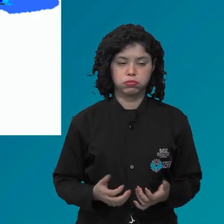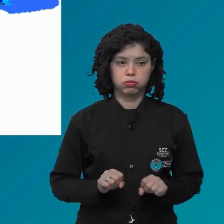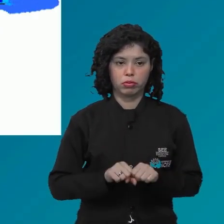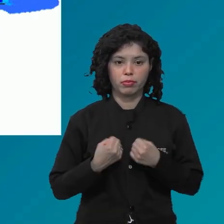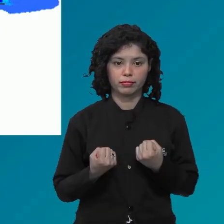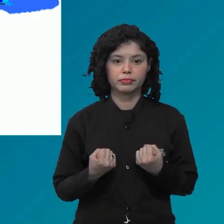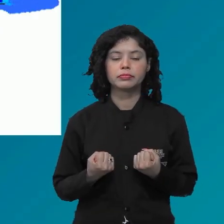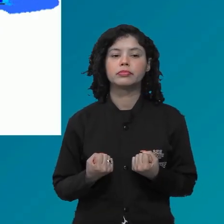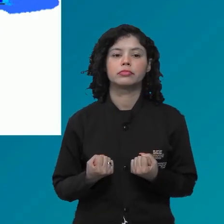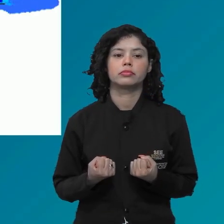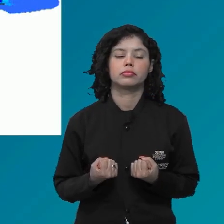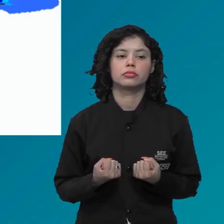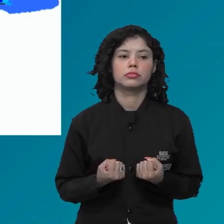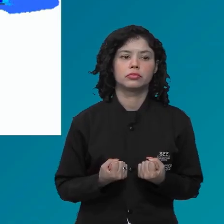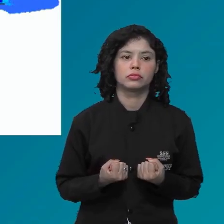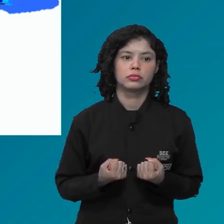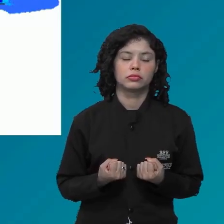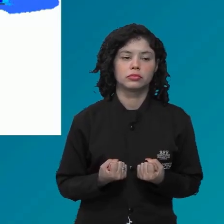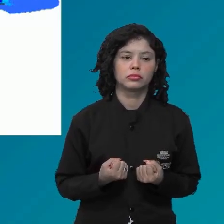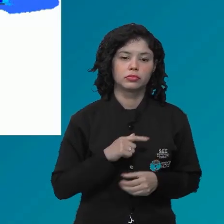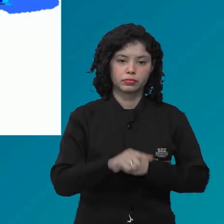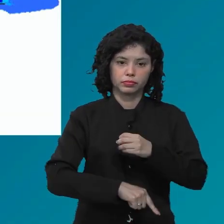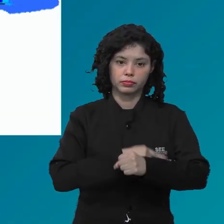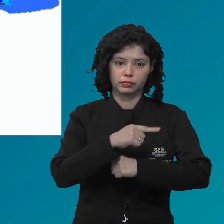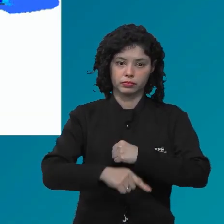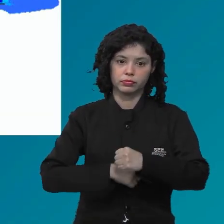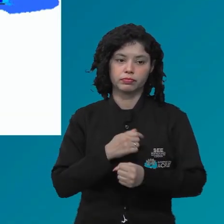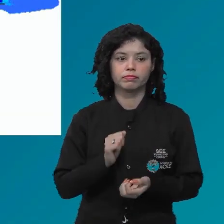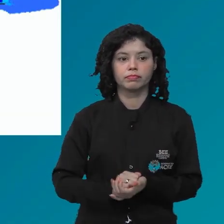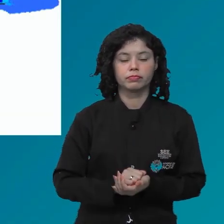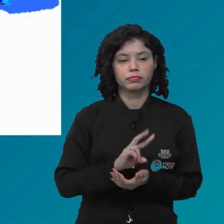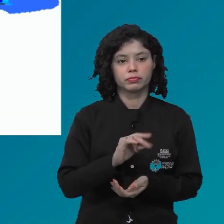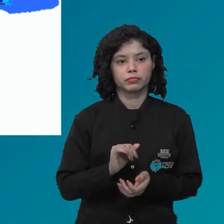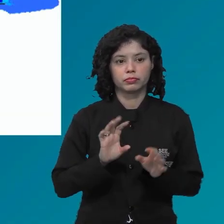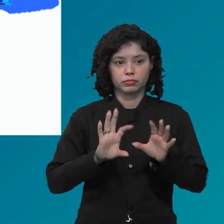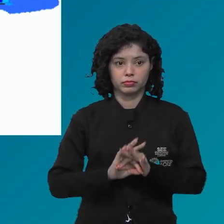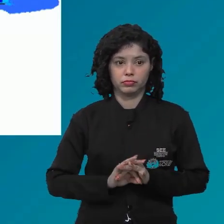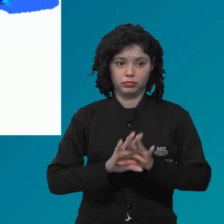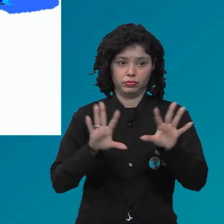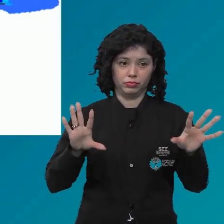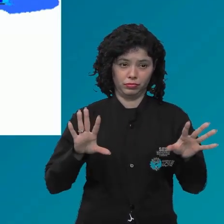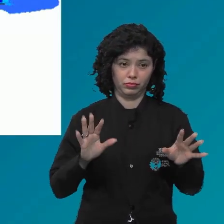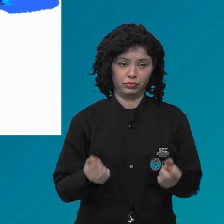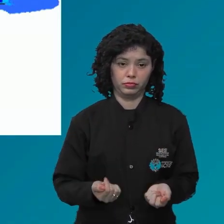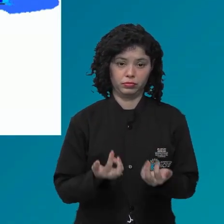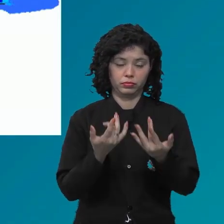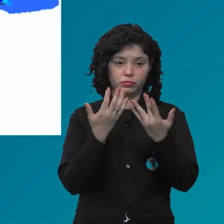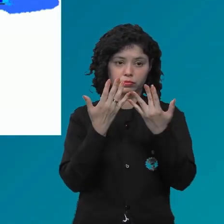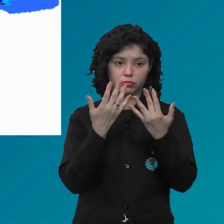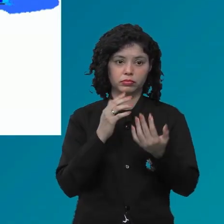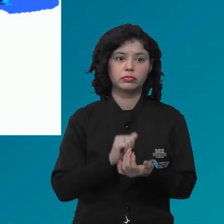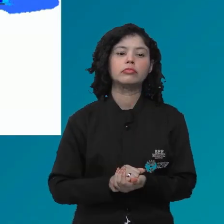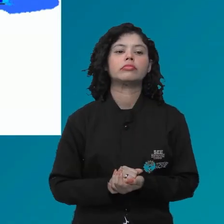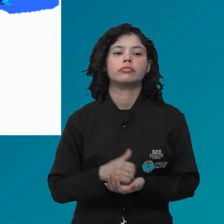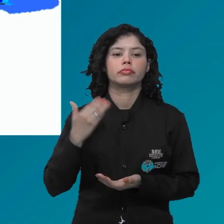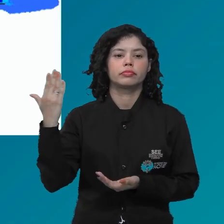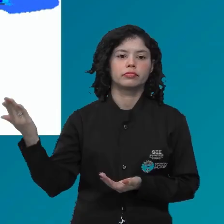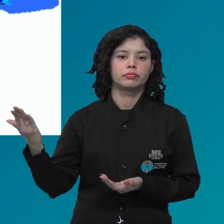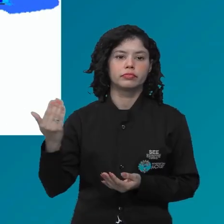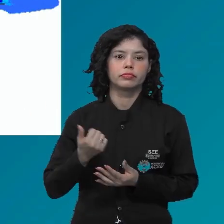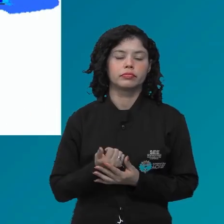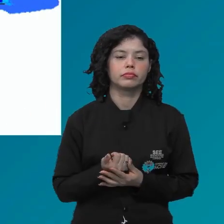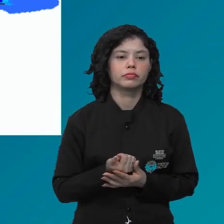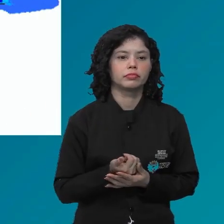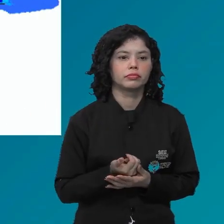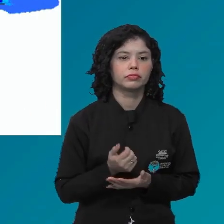quebra ali do átomo de urânio e aí vai ter a liberação do vapor, né? Então, aqui o vapor vai